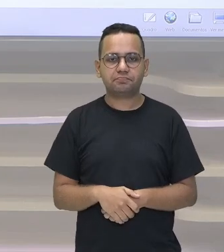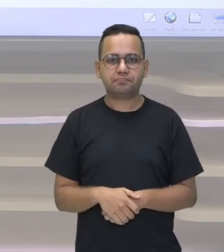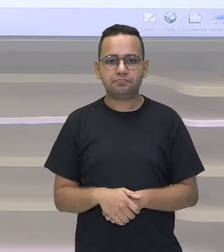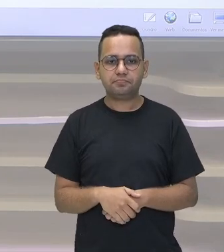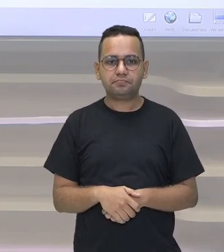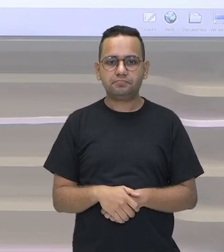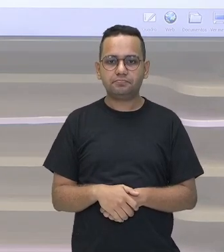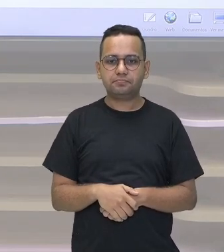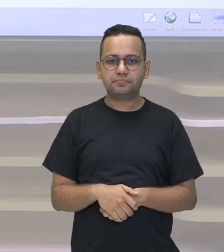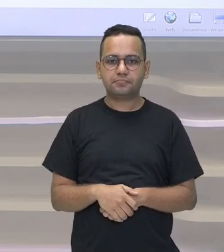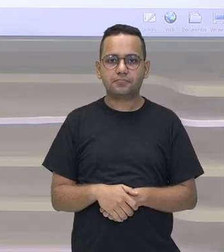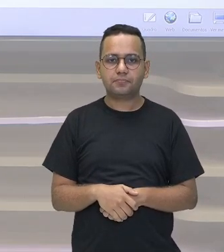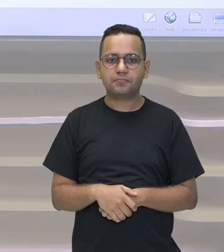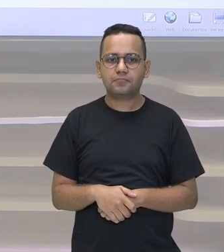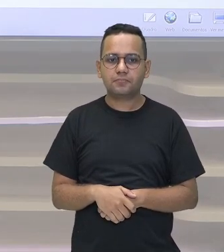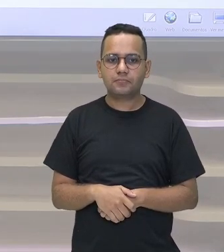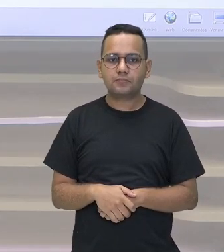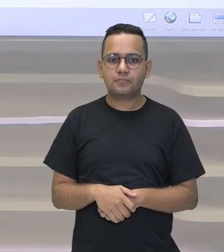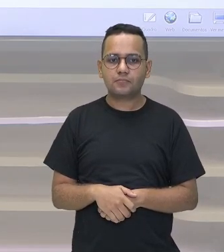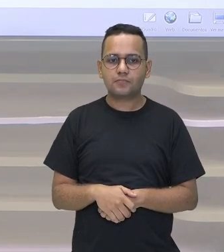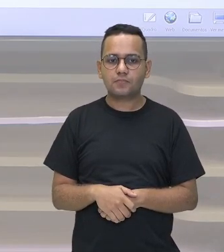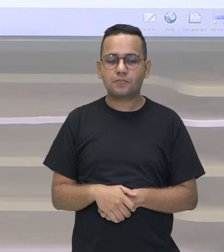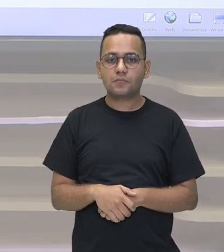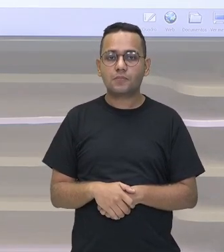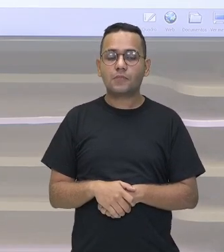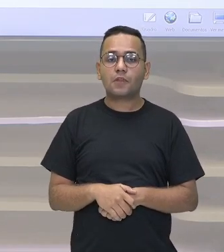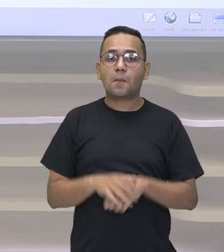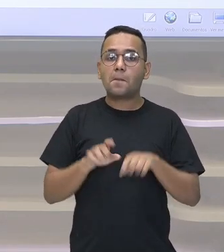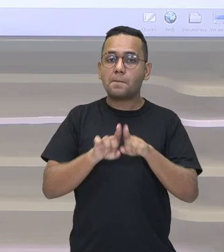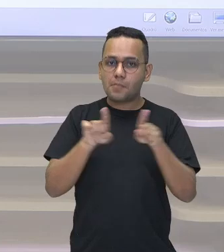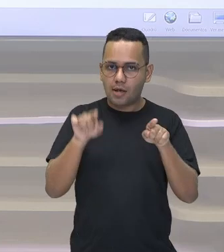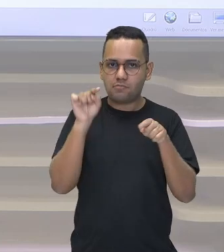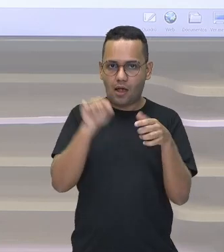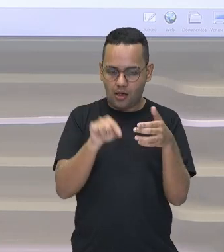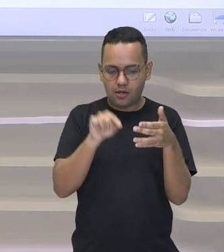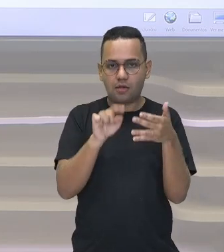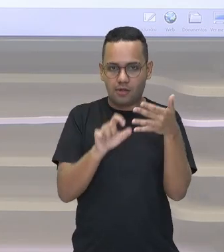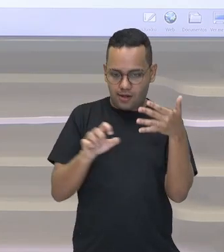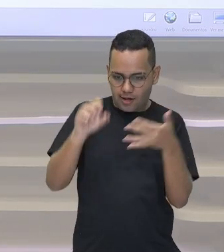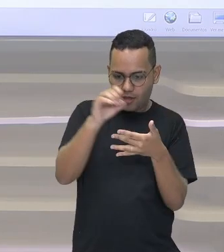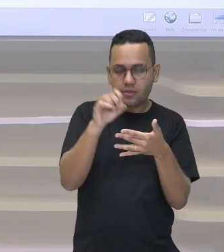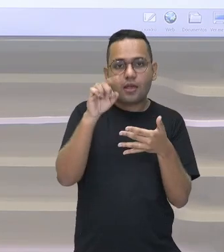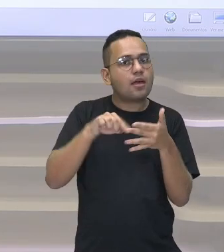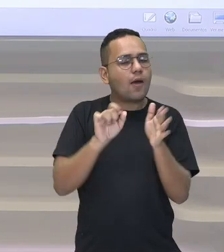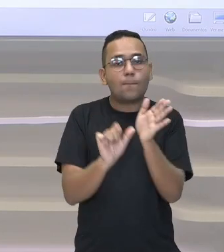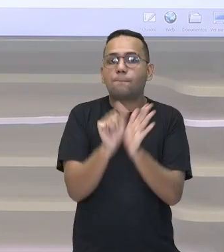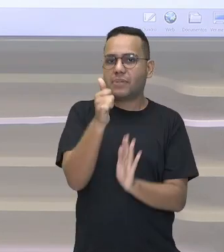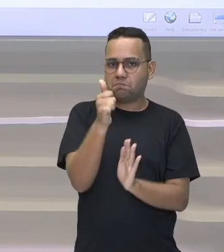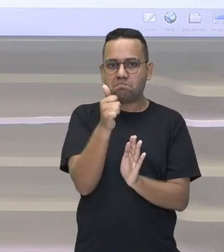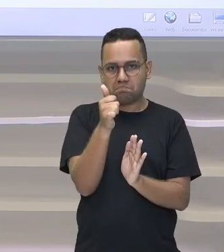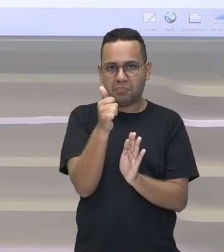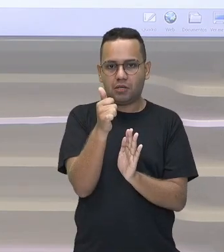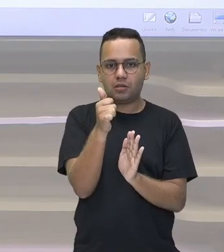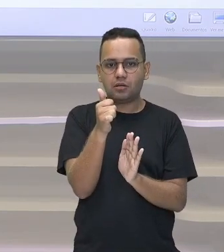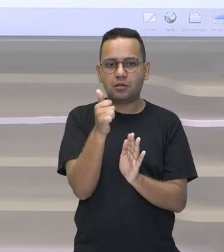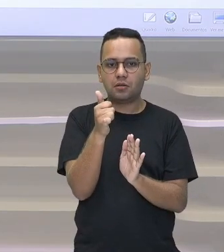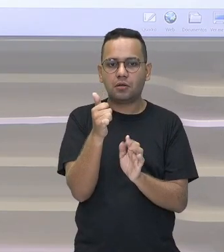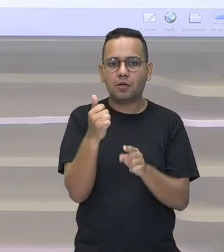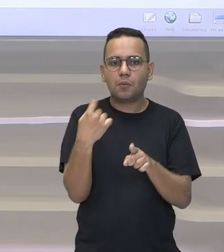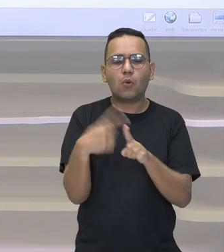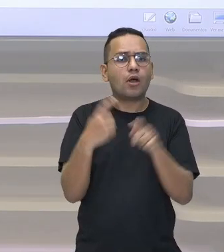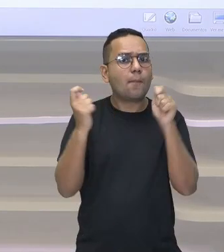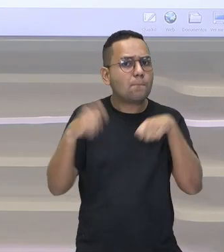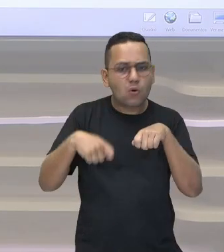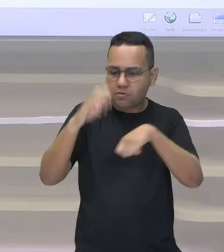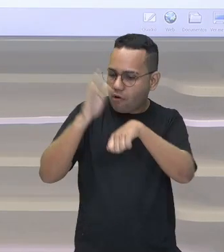alimentar, sempre os produtores vão iniciar, porque eles têm essa capacidade de produzir o seu